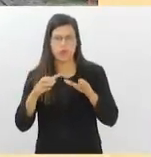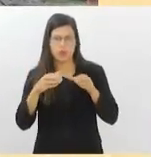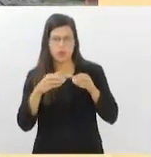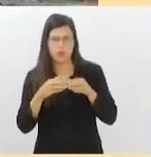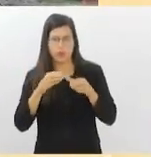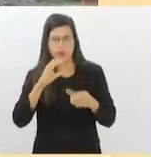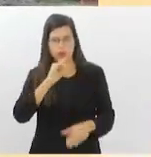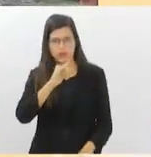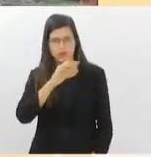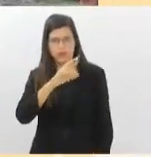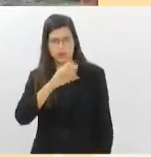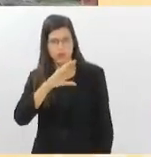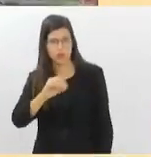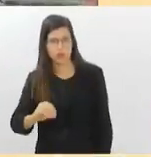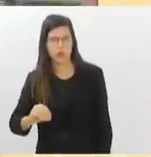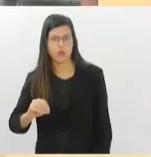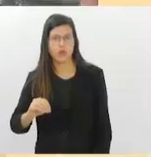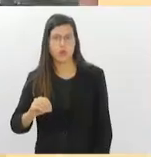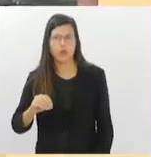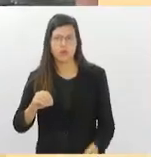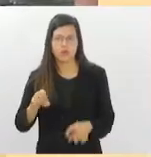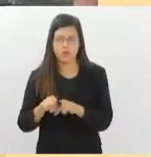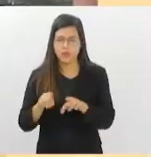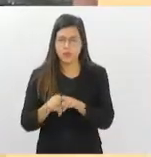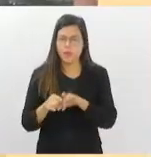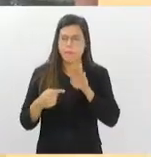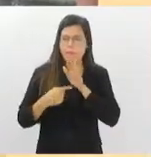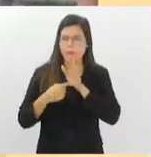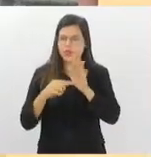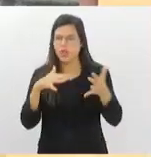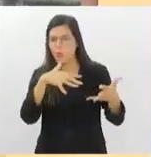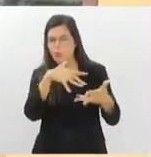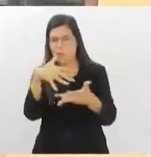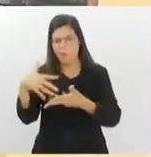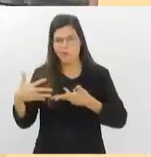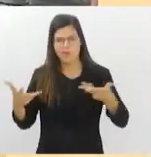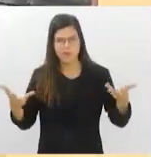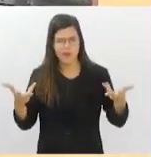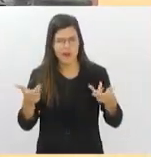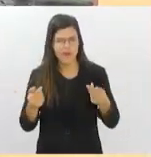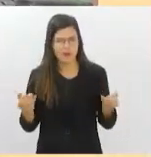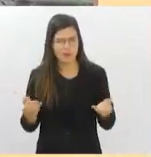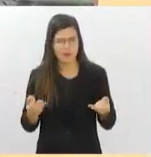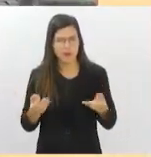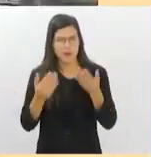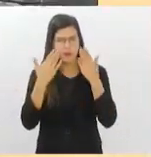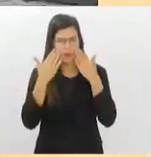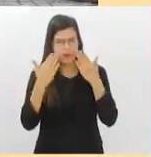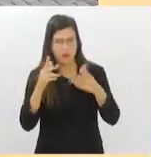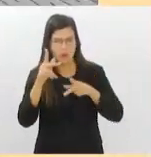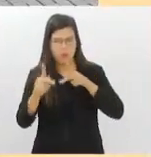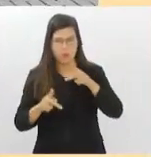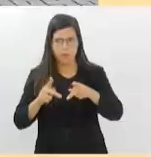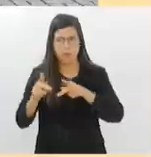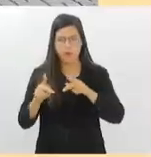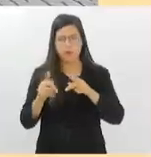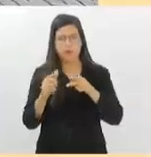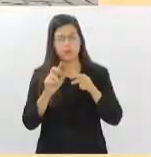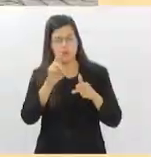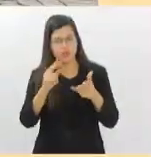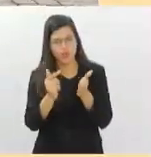ato e os universos ccse para criar um mundo Fantástico apresentado ao público através das páginas do livro